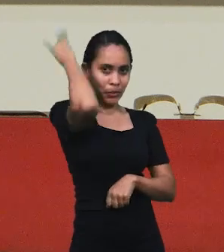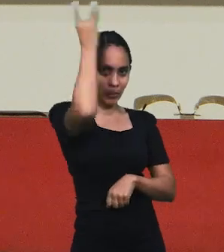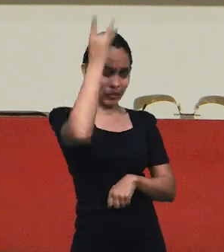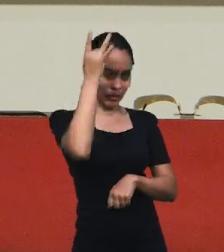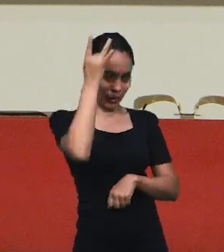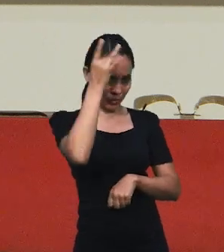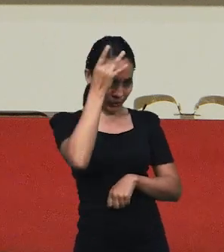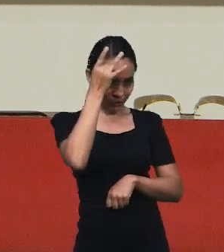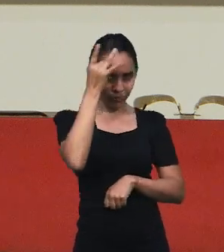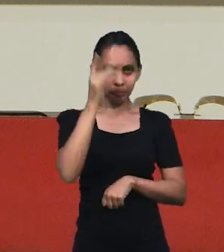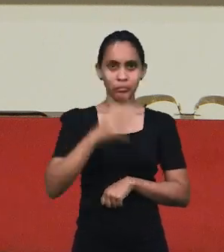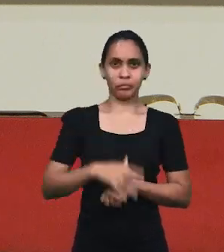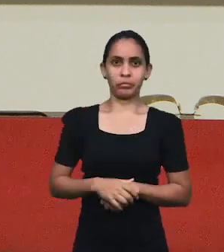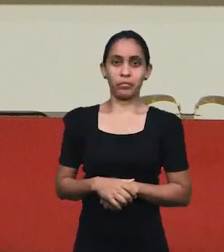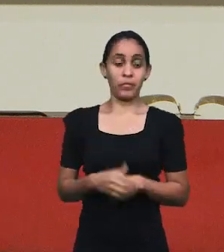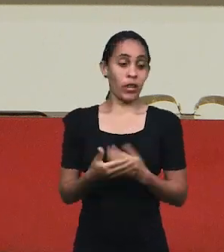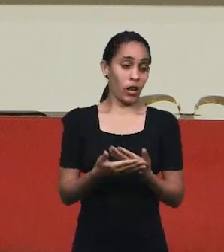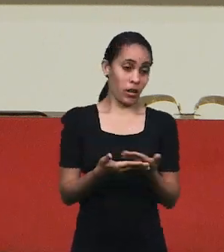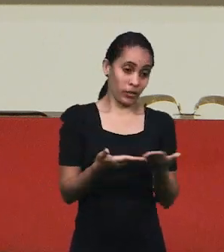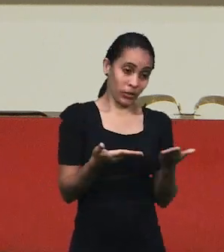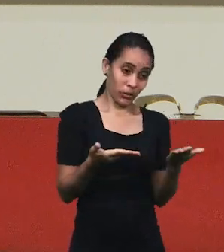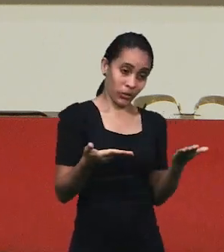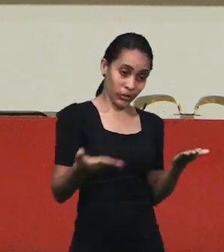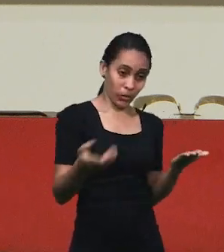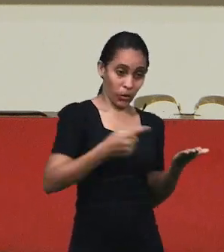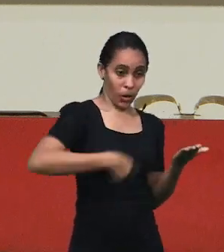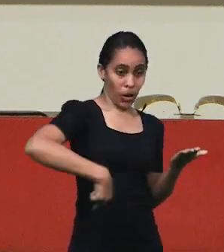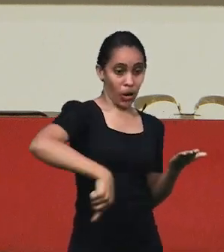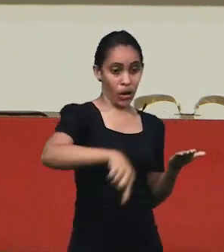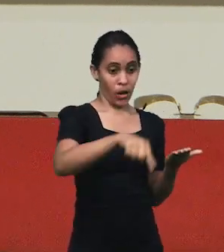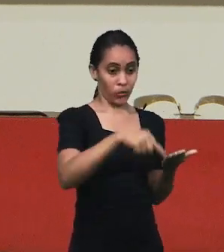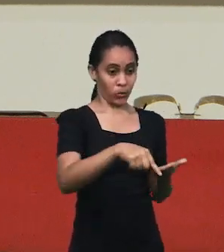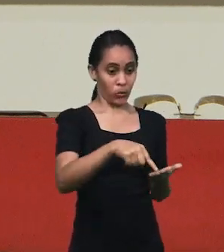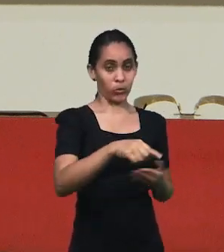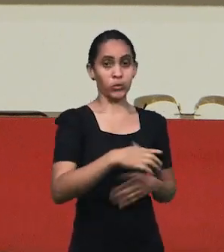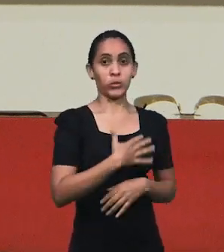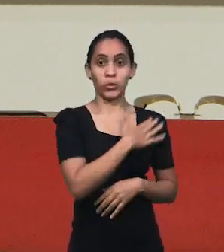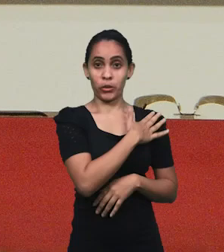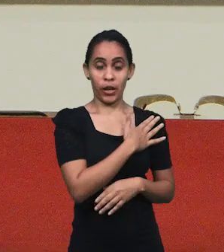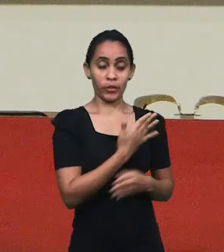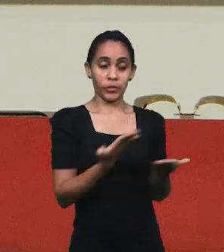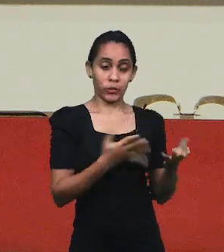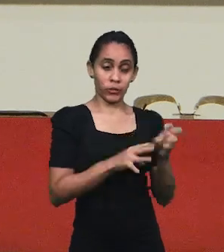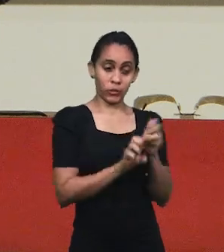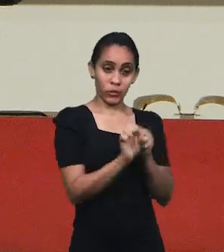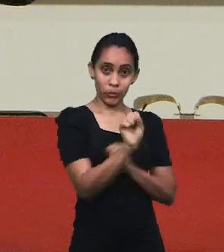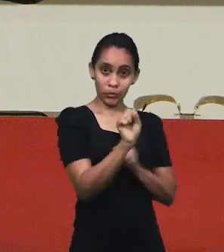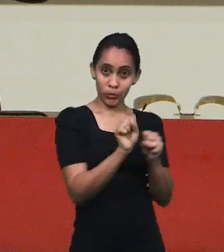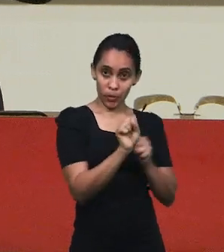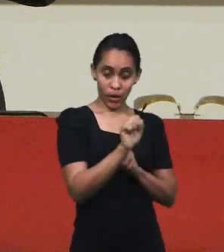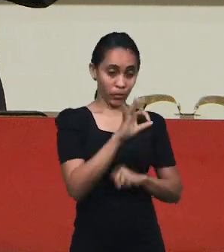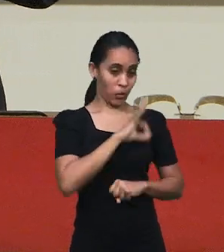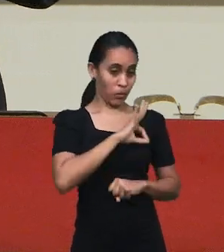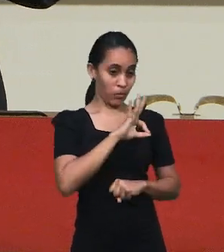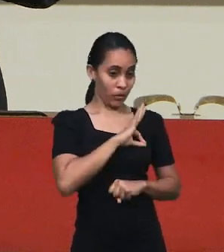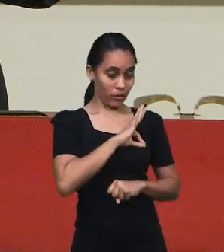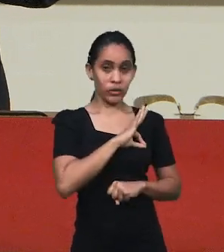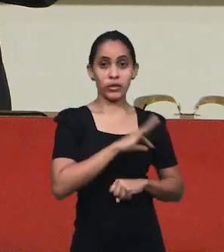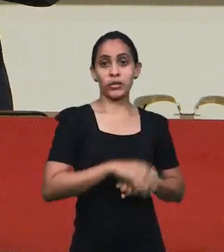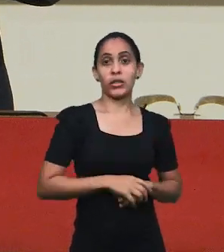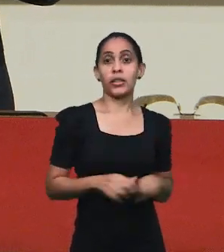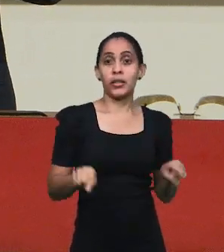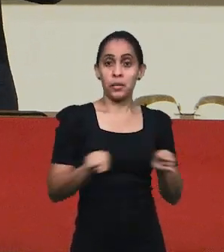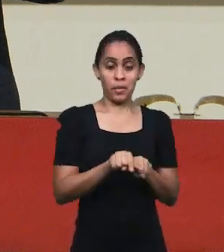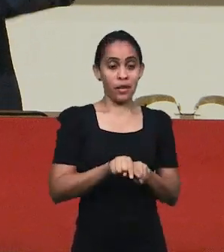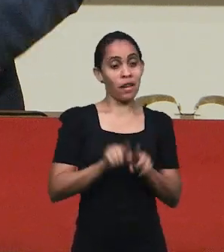que estão se formando, aos familiares que vieram E você vê no